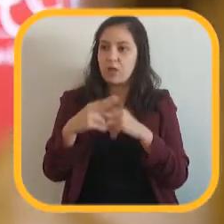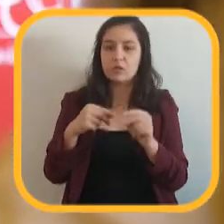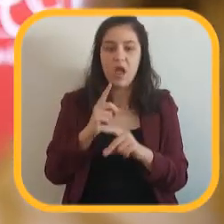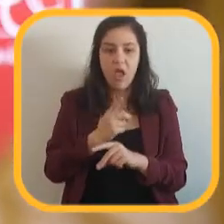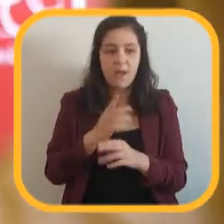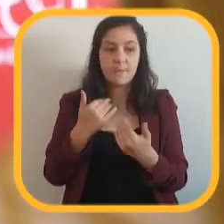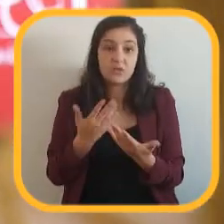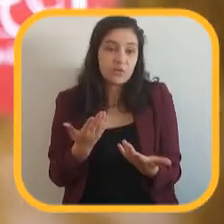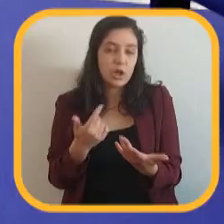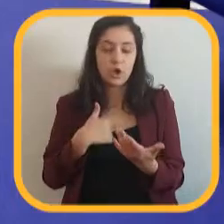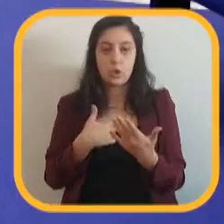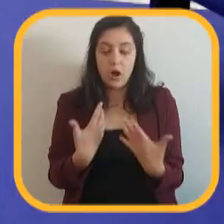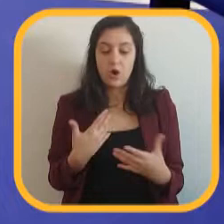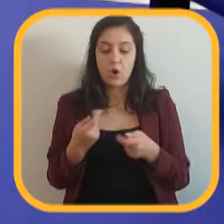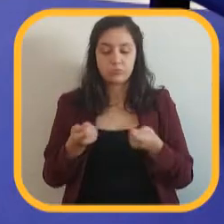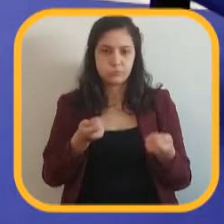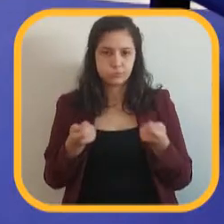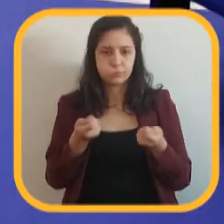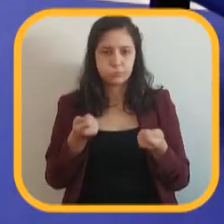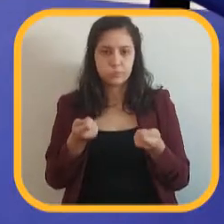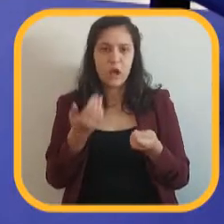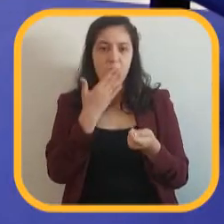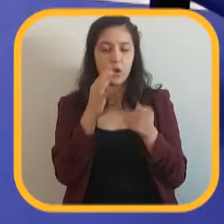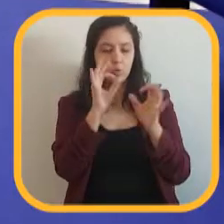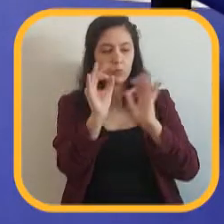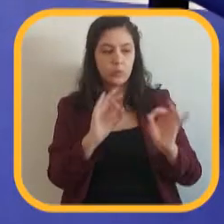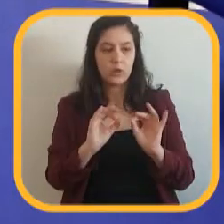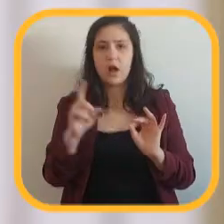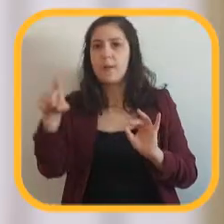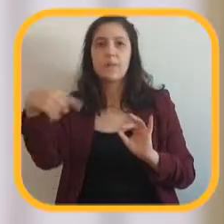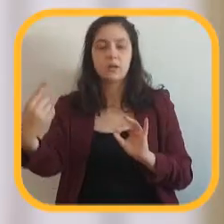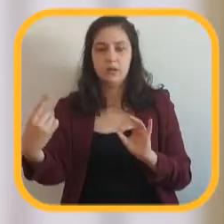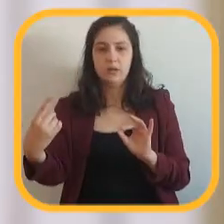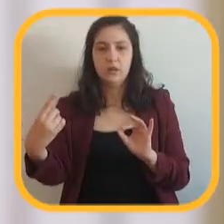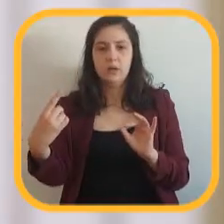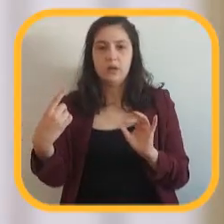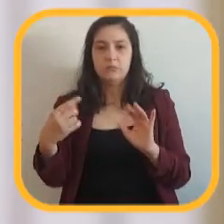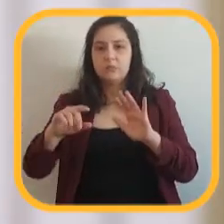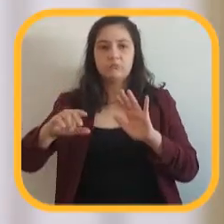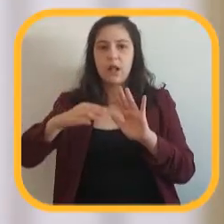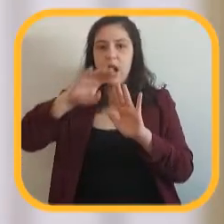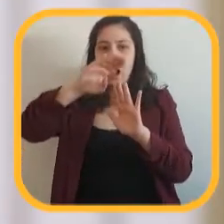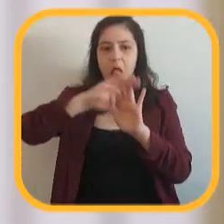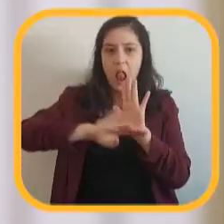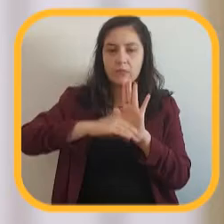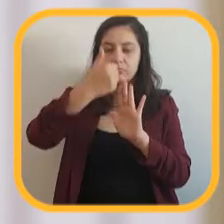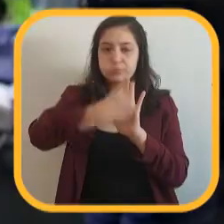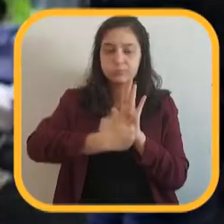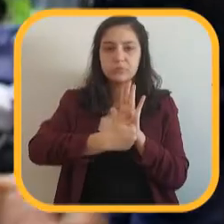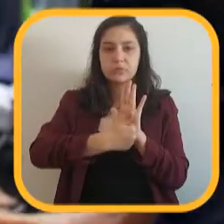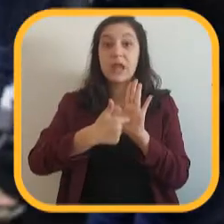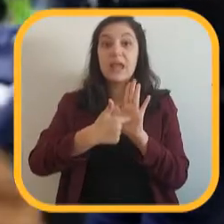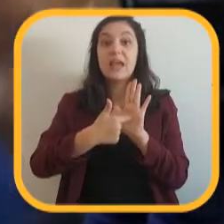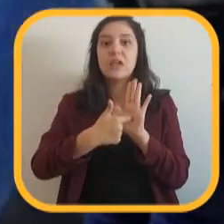está. Eu, por exemplo, organizei agora uma determinada aula. Amanhã pode sair um artigo a dizer,